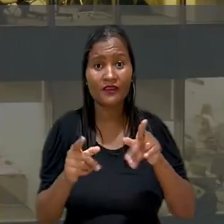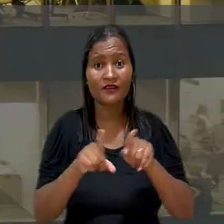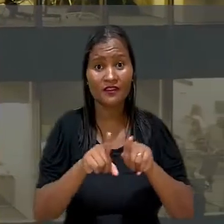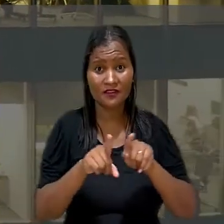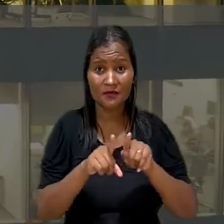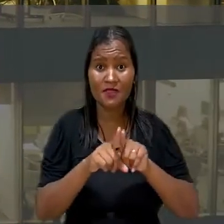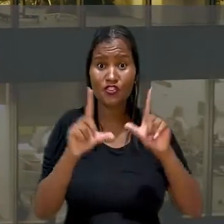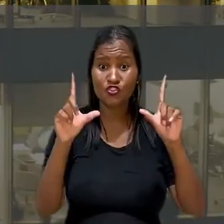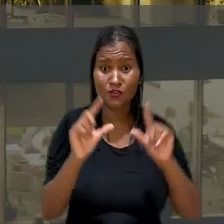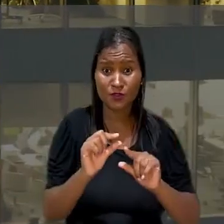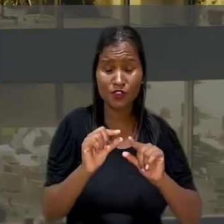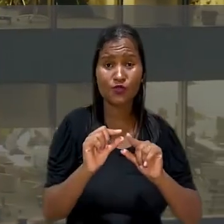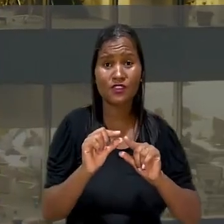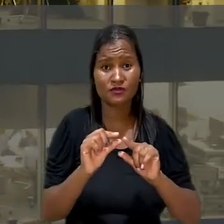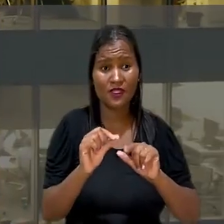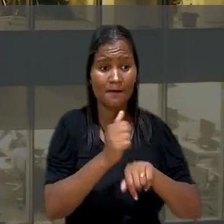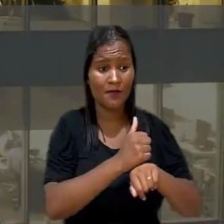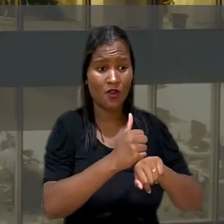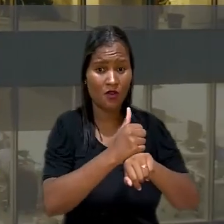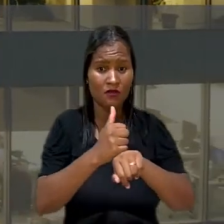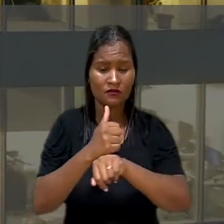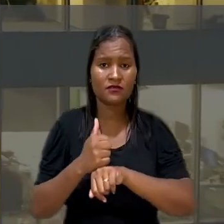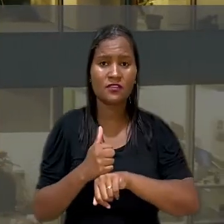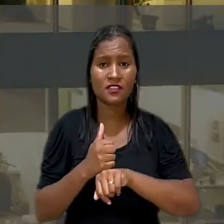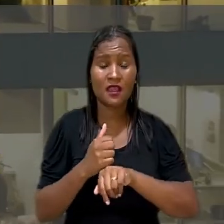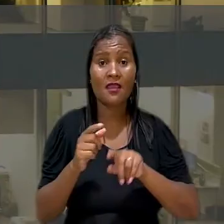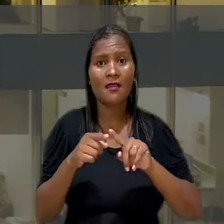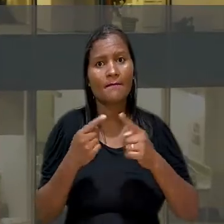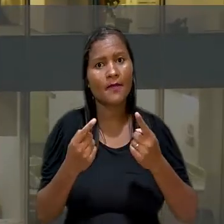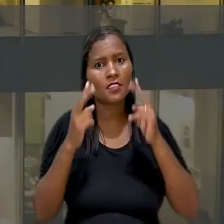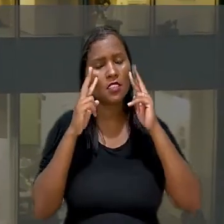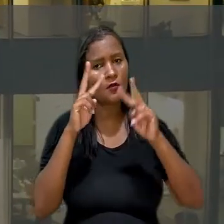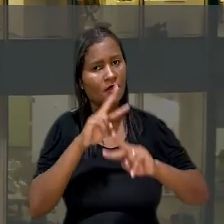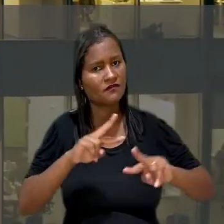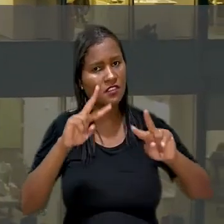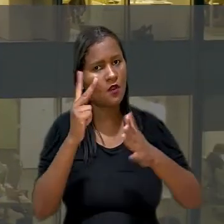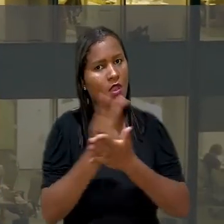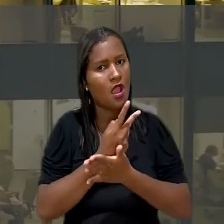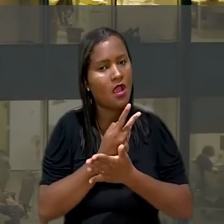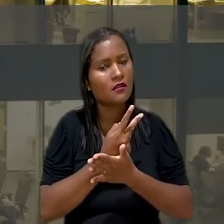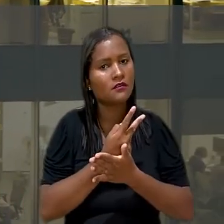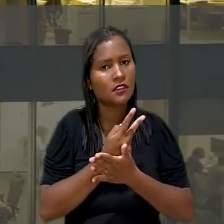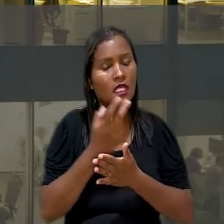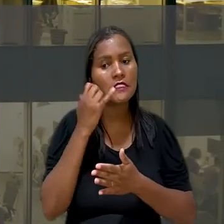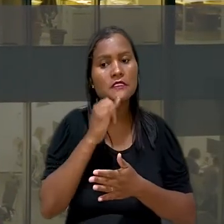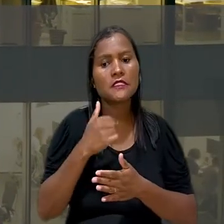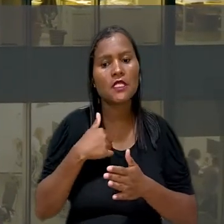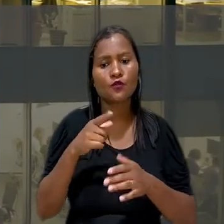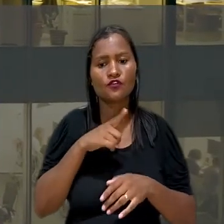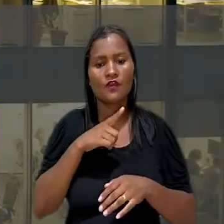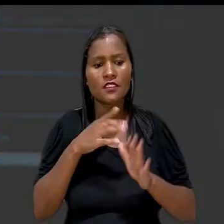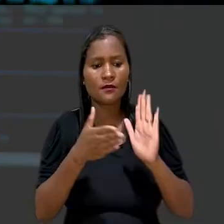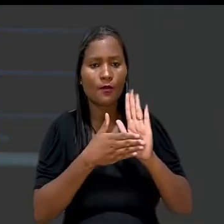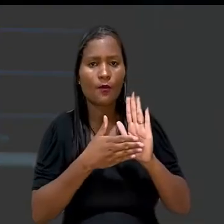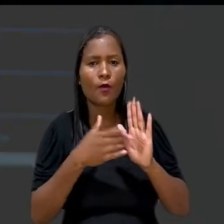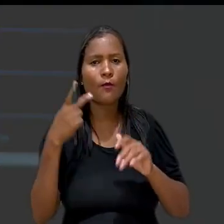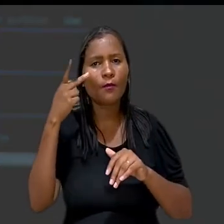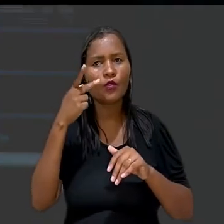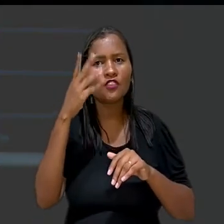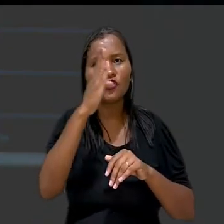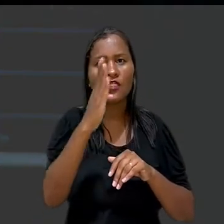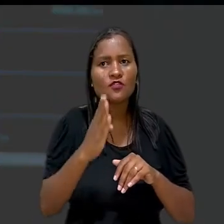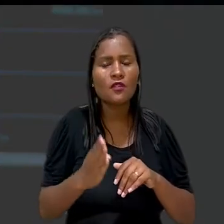até reduzindo postos de trabalho, mas eu diria que é uma visão equivocada quem estiver pensando assim. Se eu tivesse que propor uma